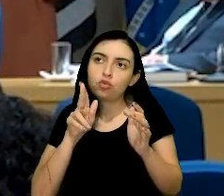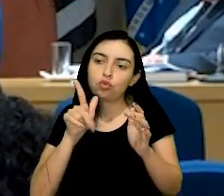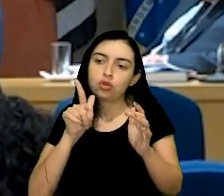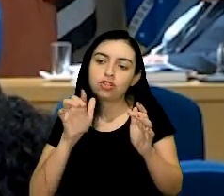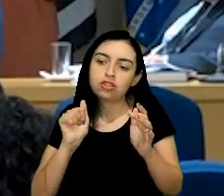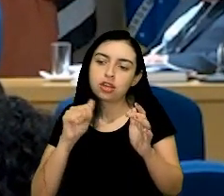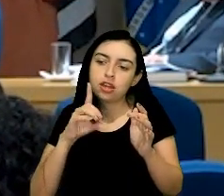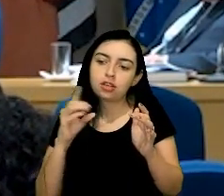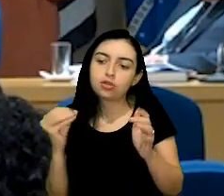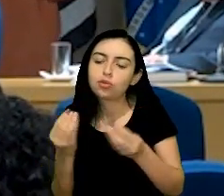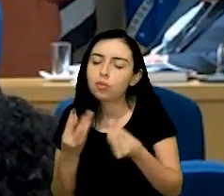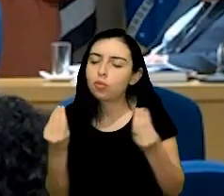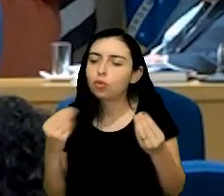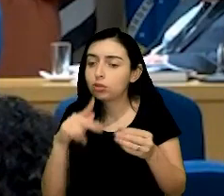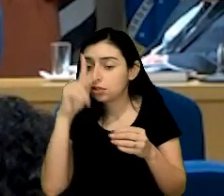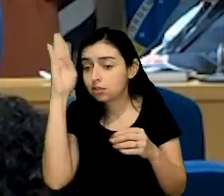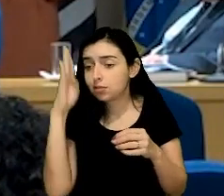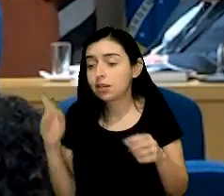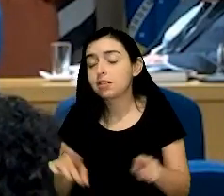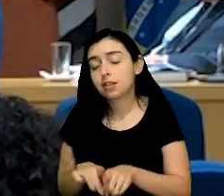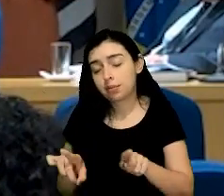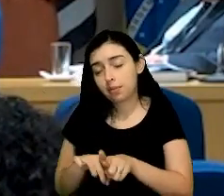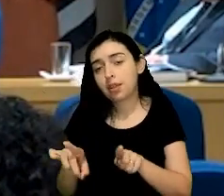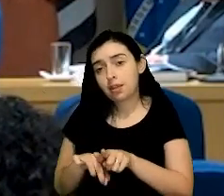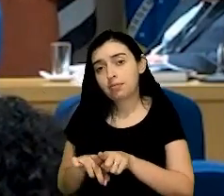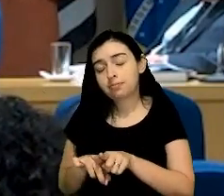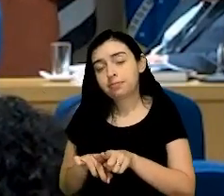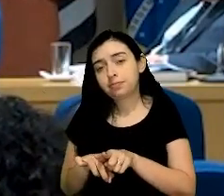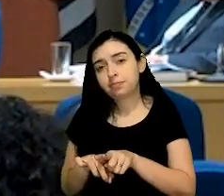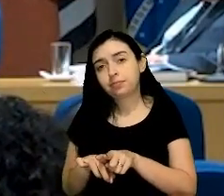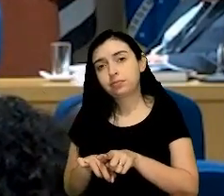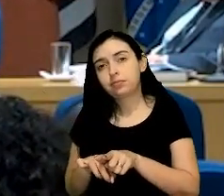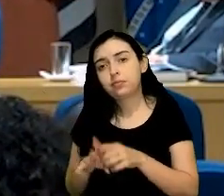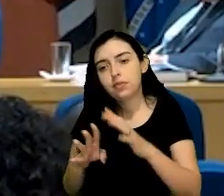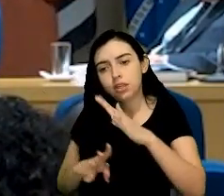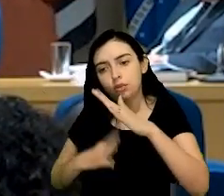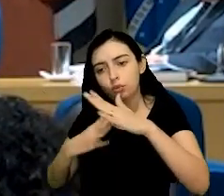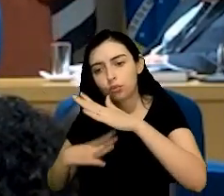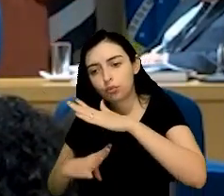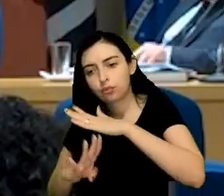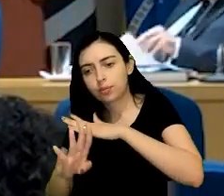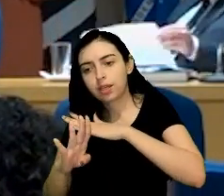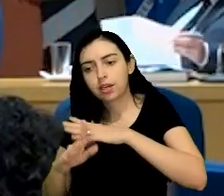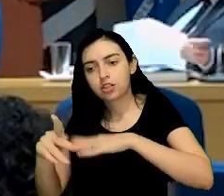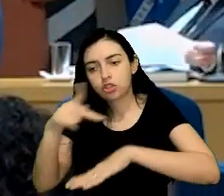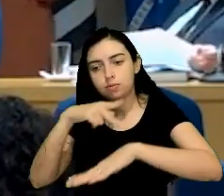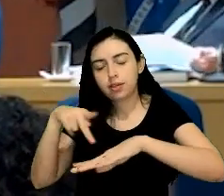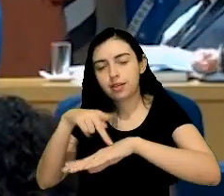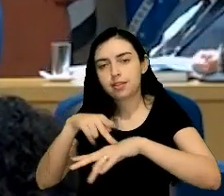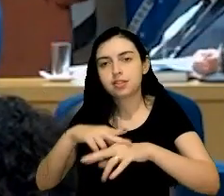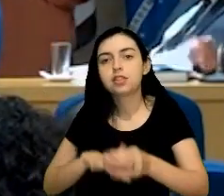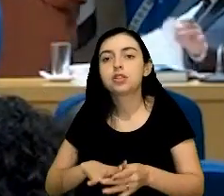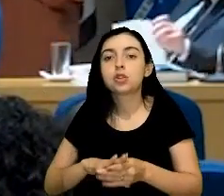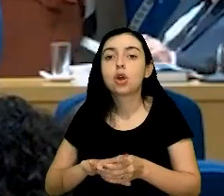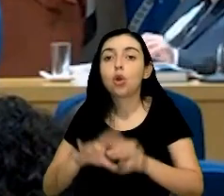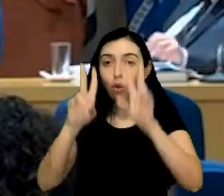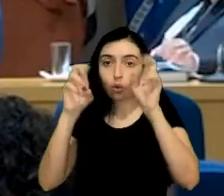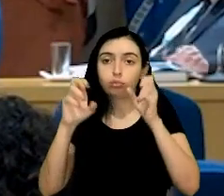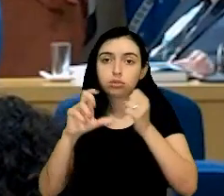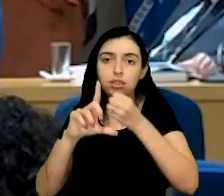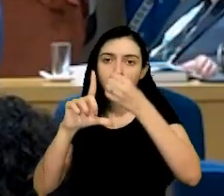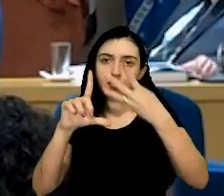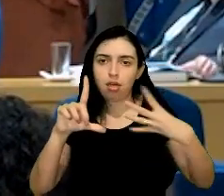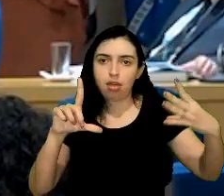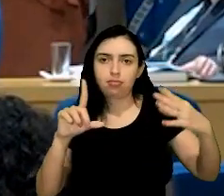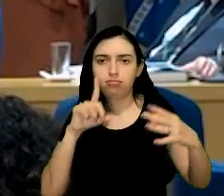brasileiros também se encontram como refugiados em outros países, usando essa questão de graves violações de direitos